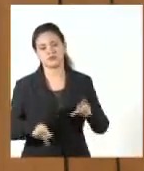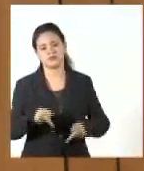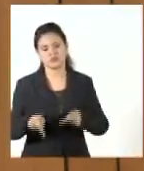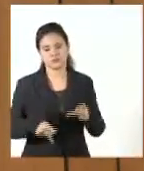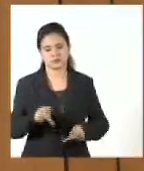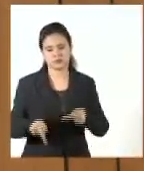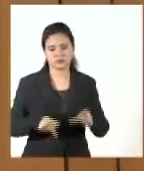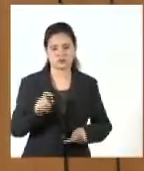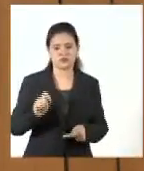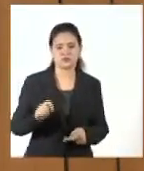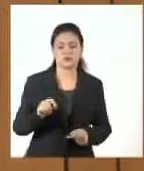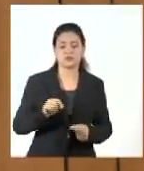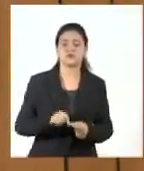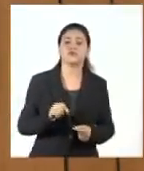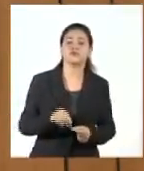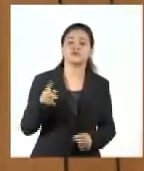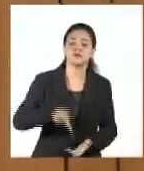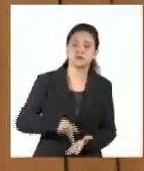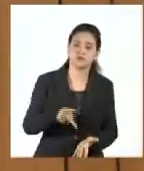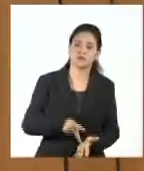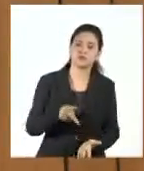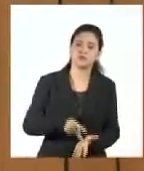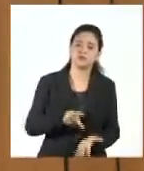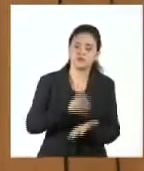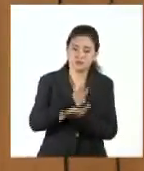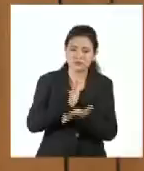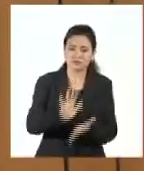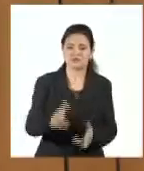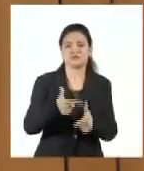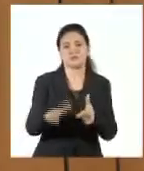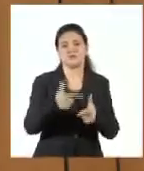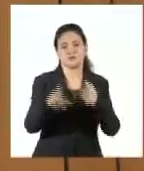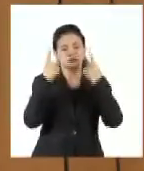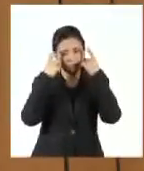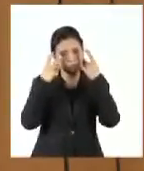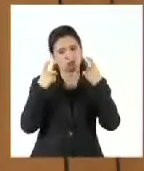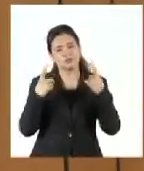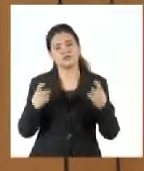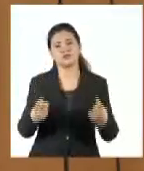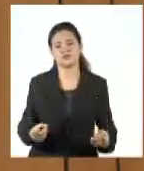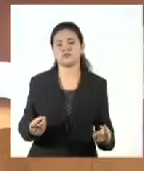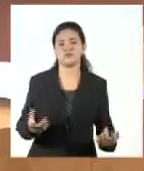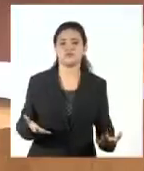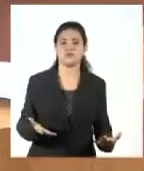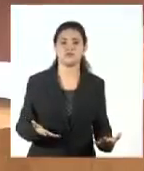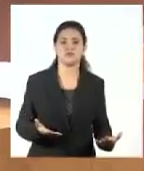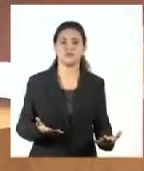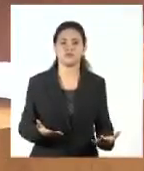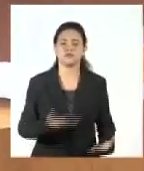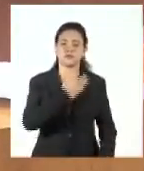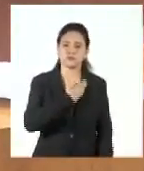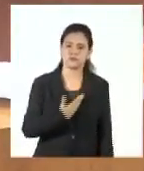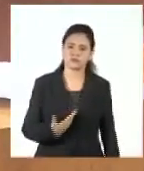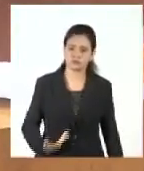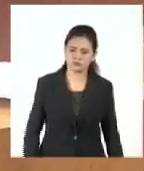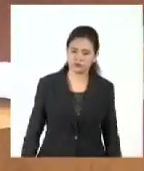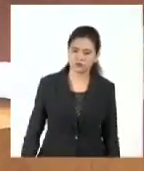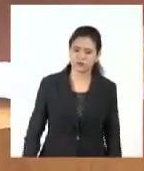o que ele vai fazer de fato para resolver a questão da segurança. O governo